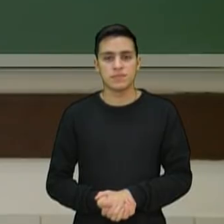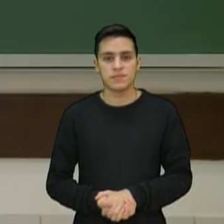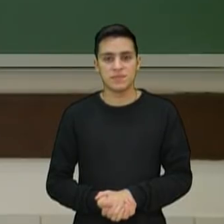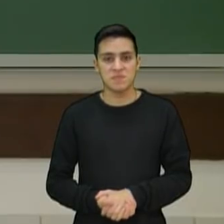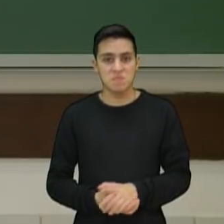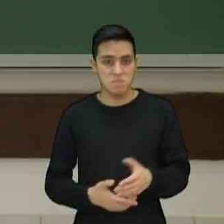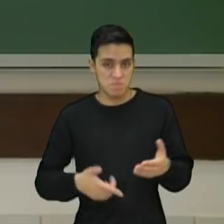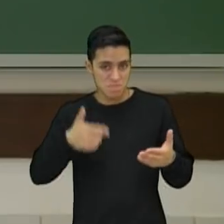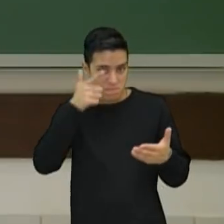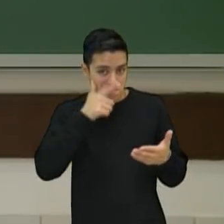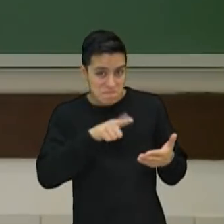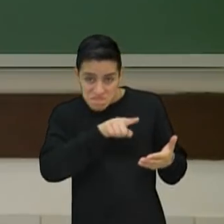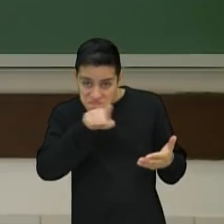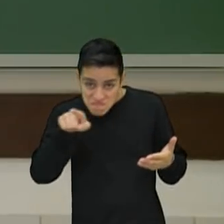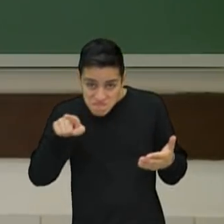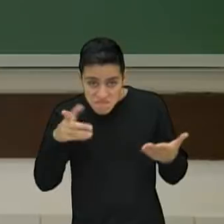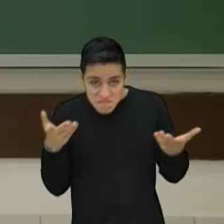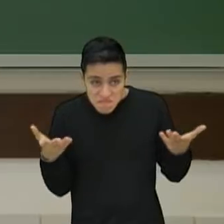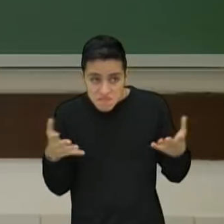Conseguiram, pessoal? Ó.